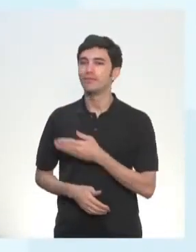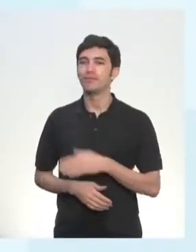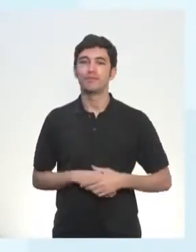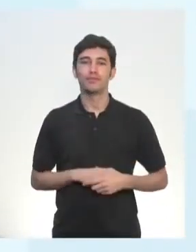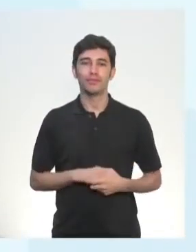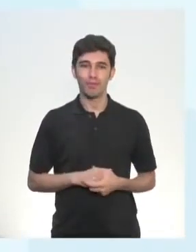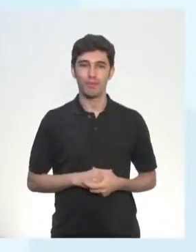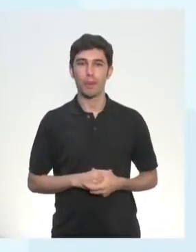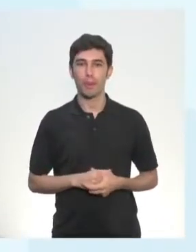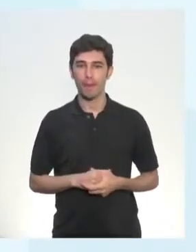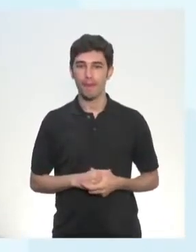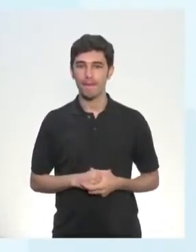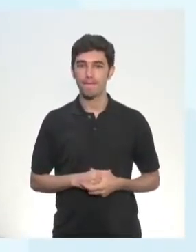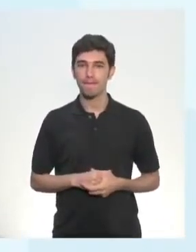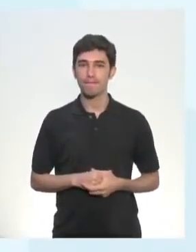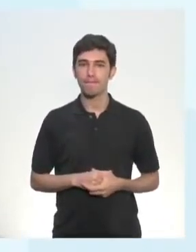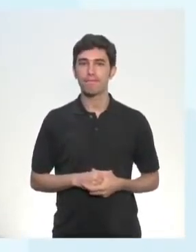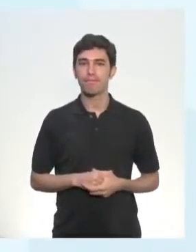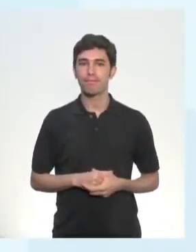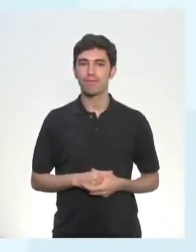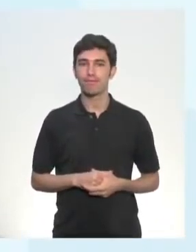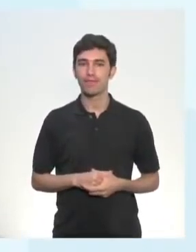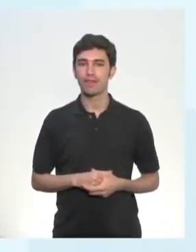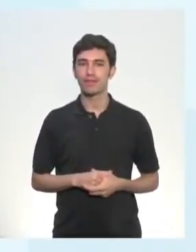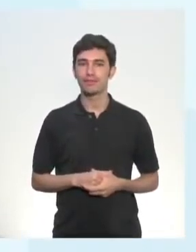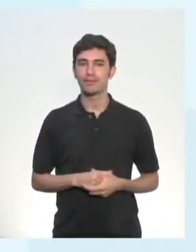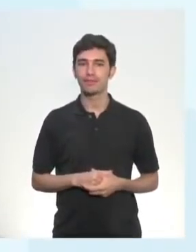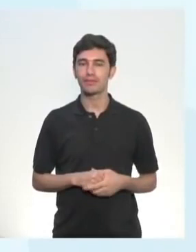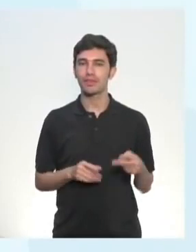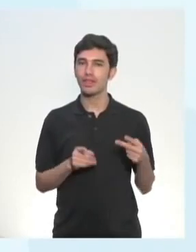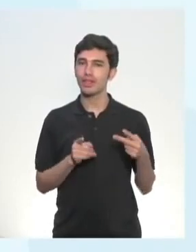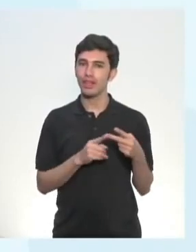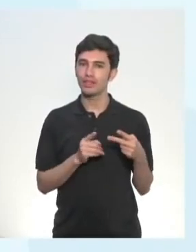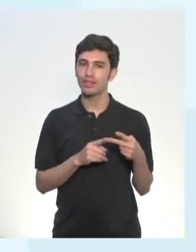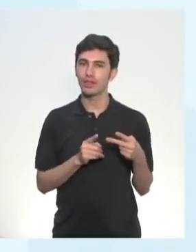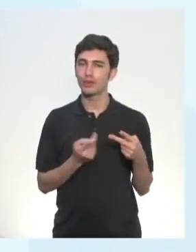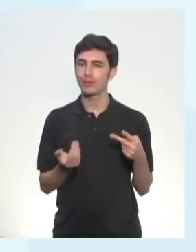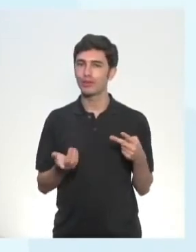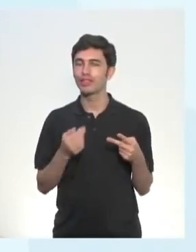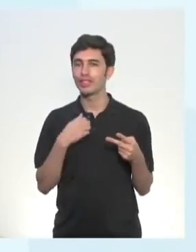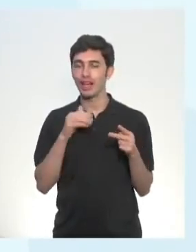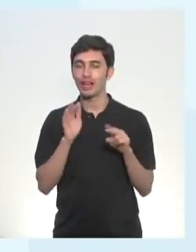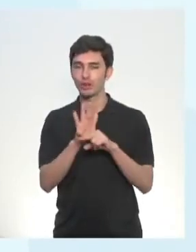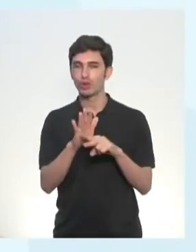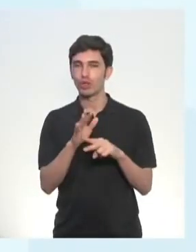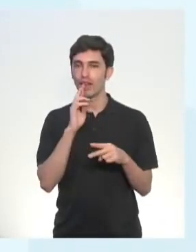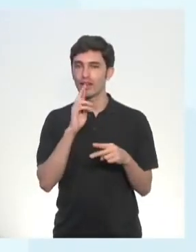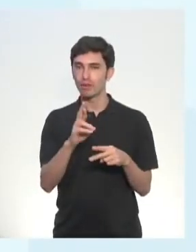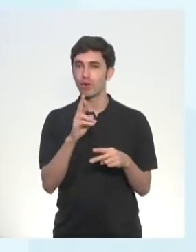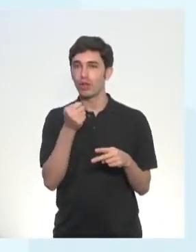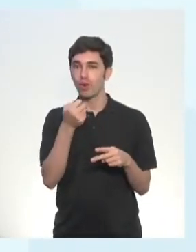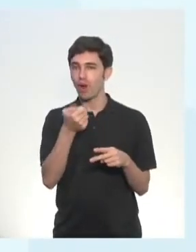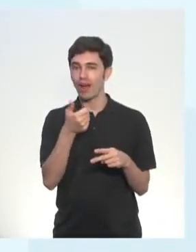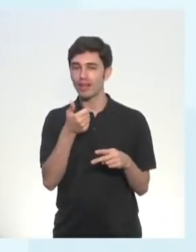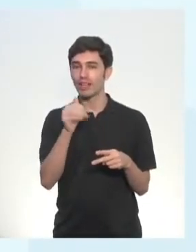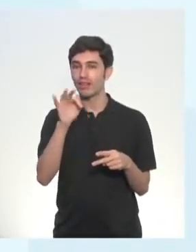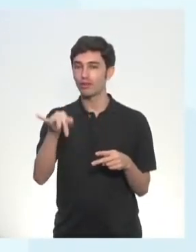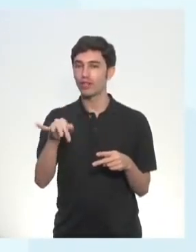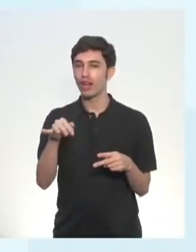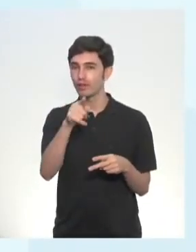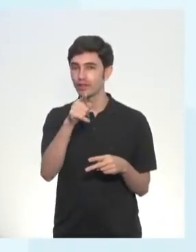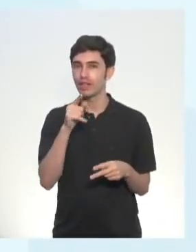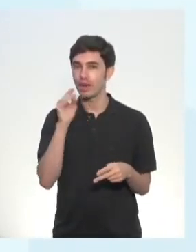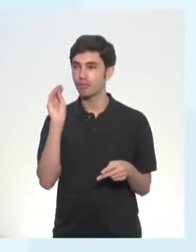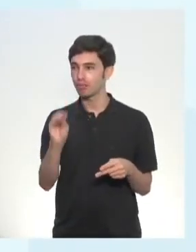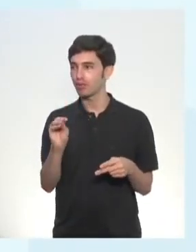from? Where is Musk is from? Lá, lá, lá. What company did he found? He founded, lá, lá, lá. E what does his company produce? His